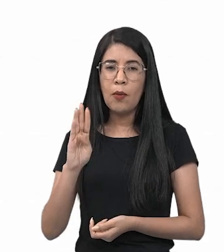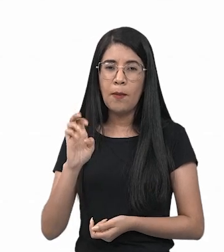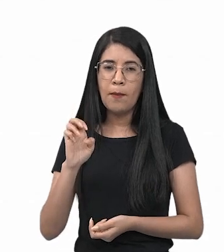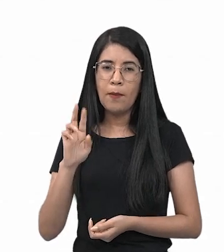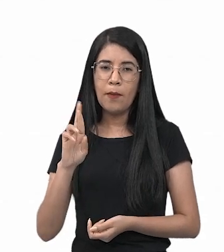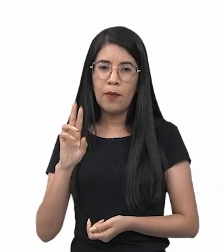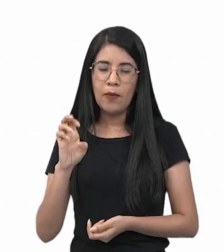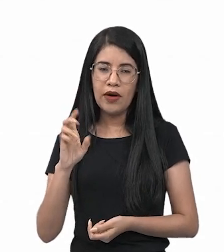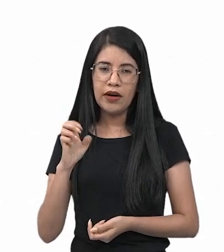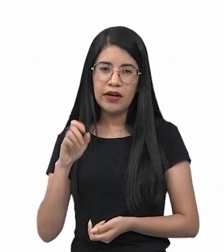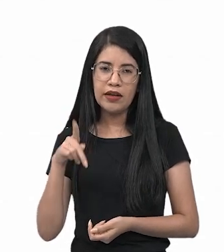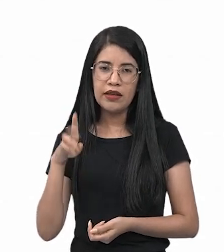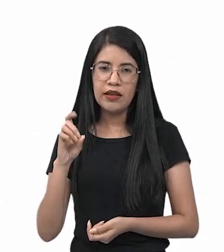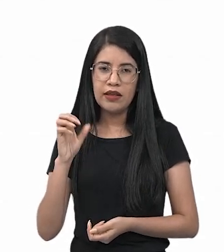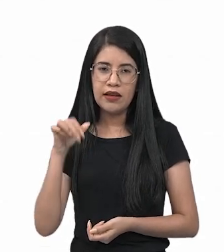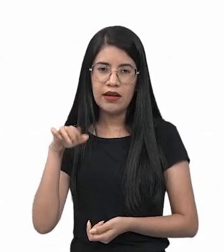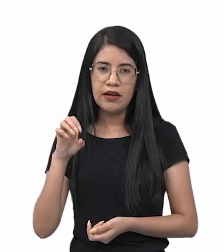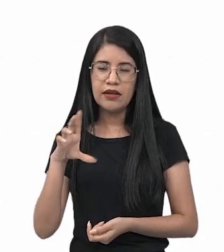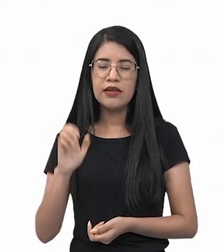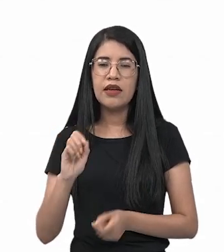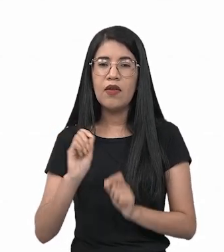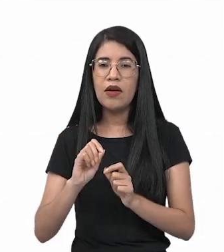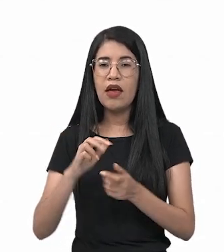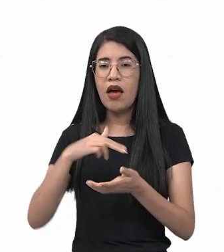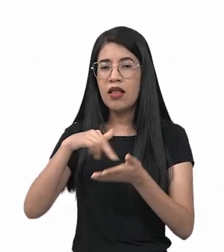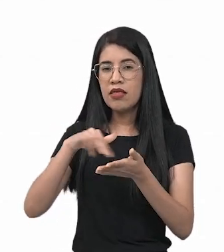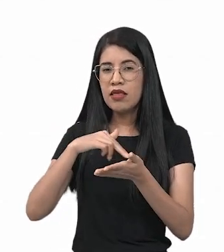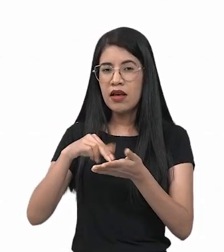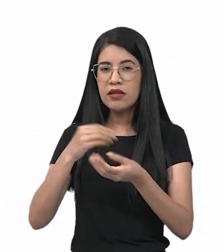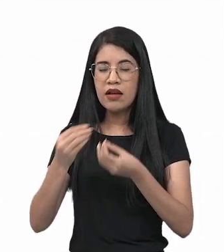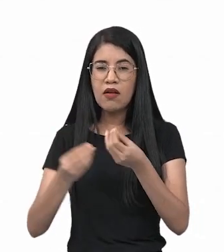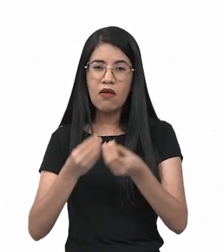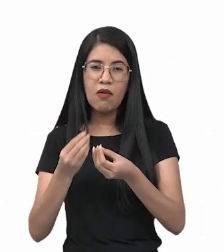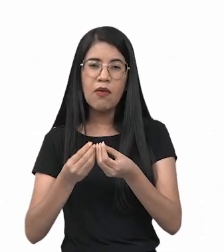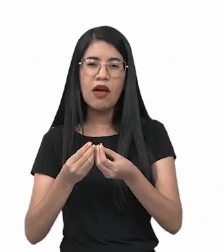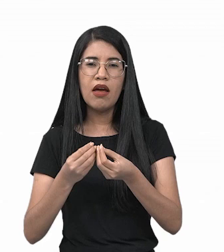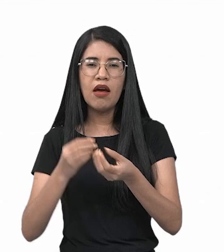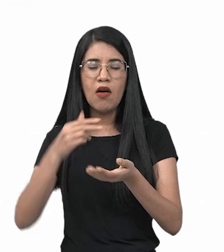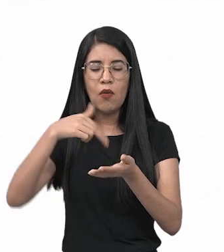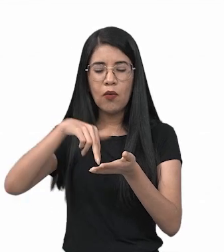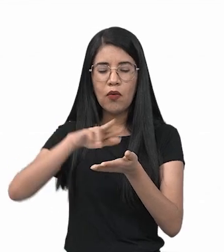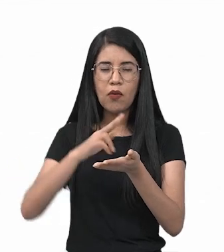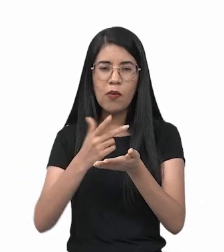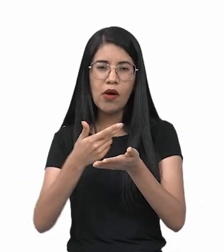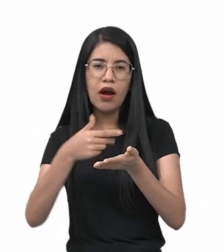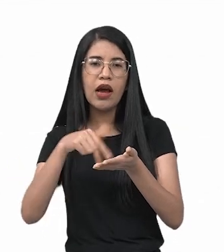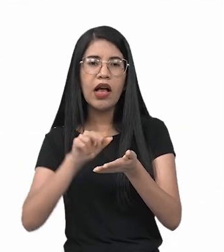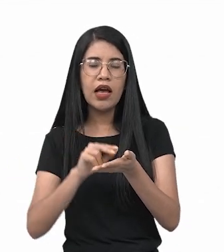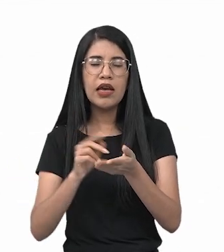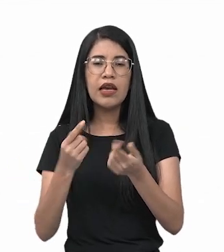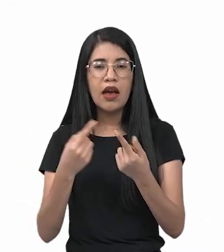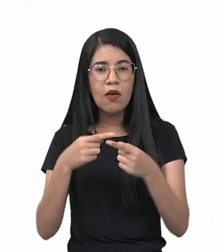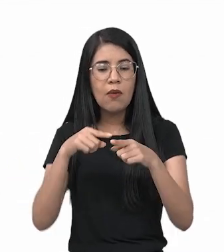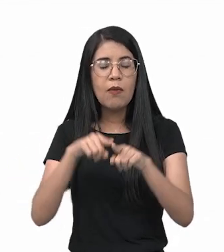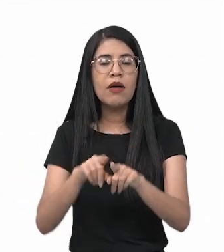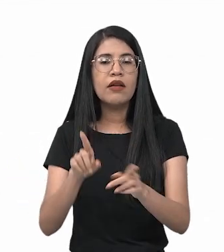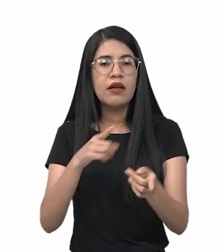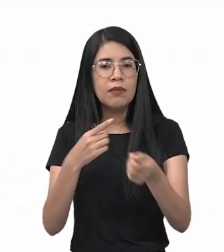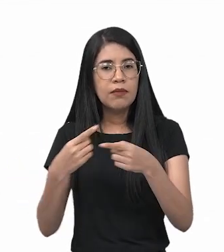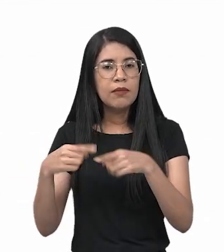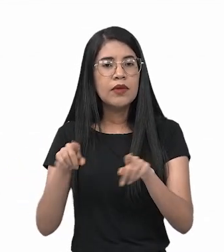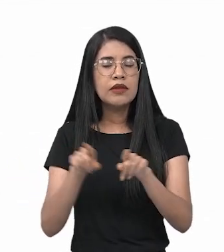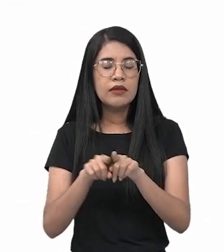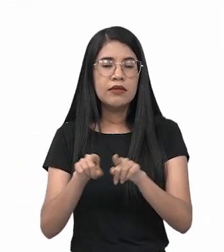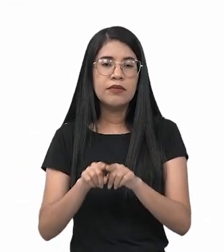do hip hop que envolve movimentos acrobáticos e sincronizados com a música.